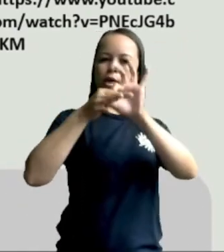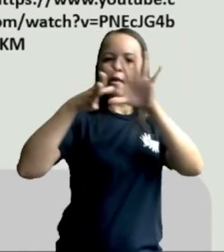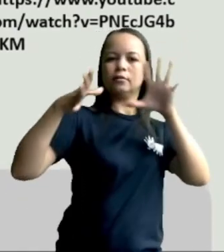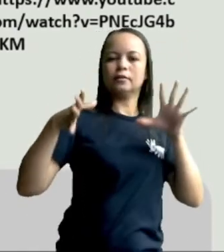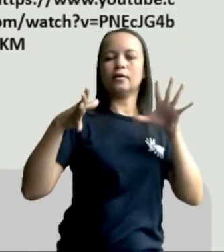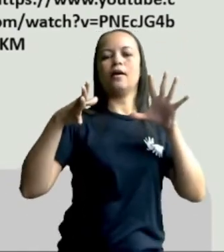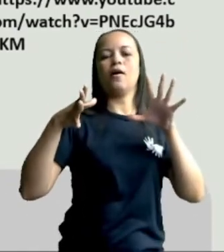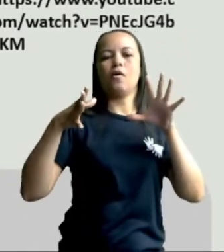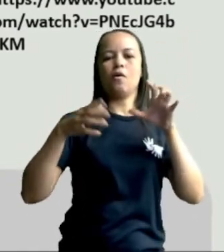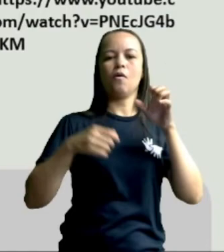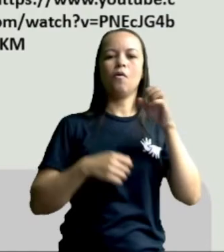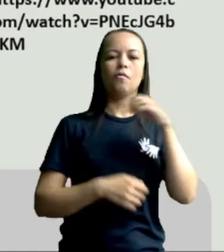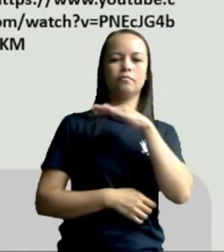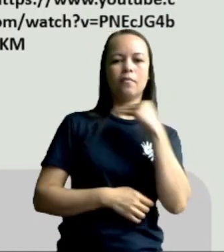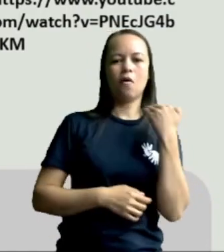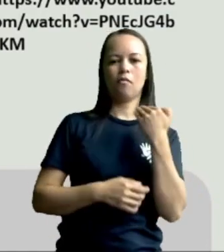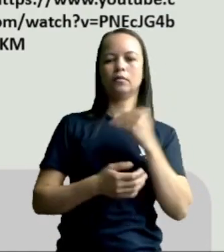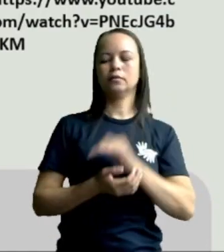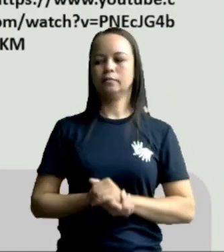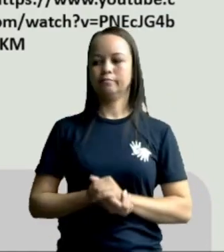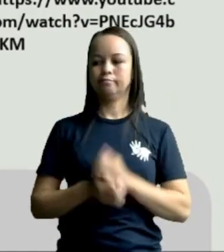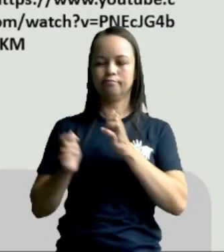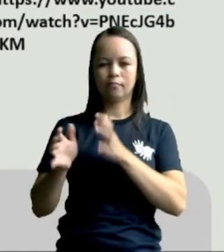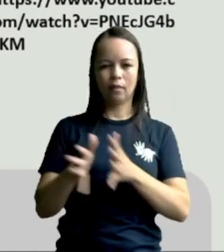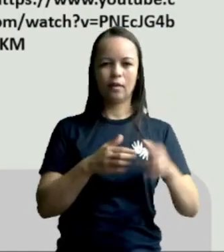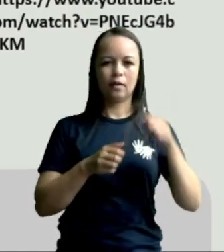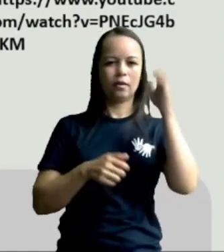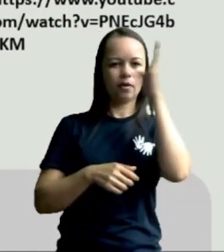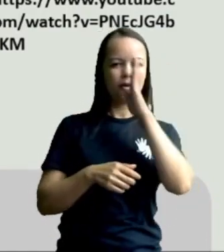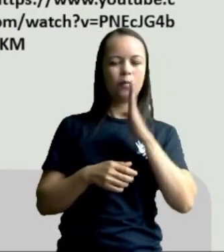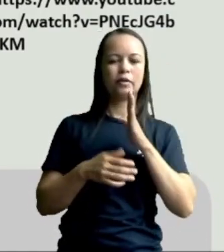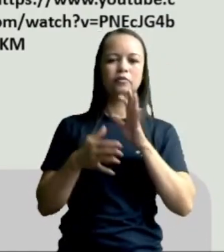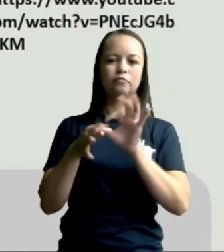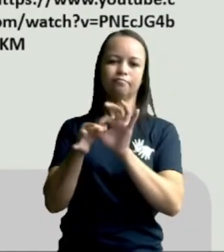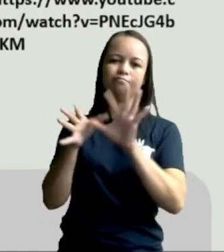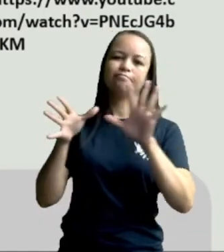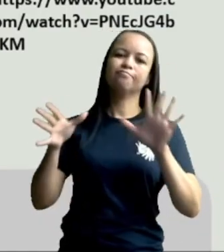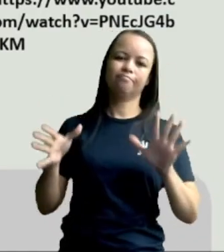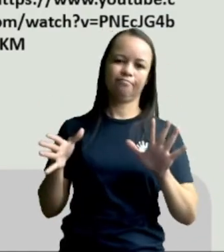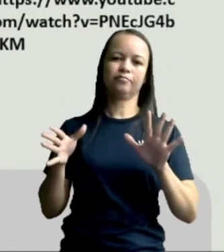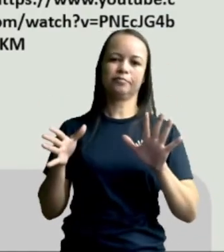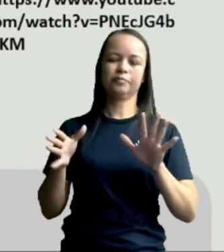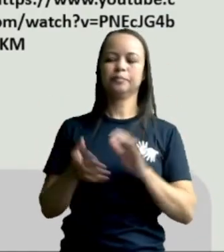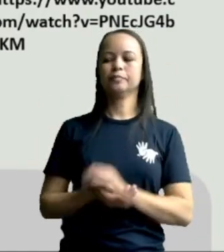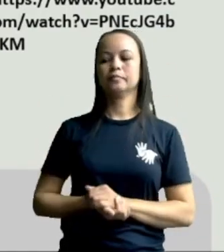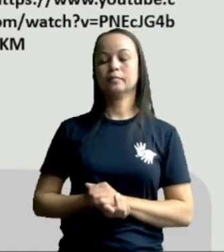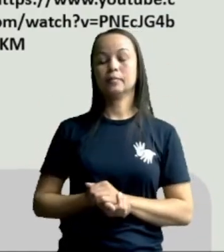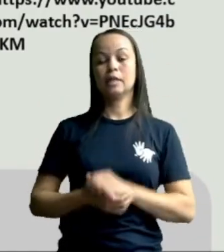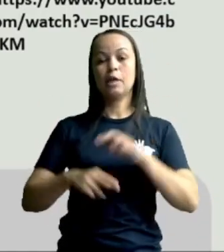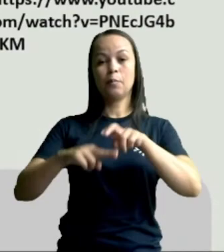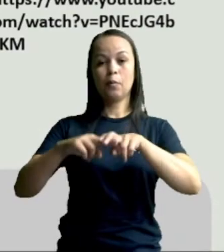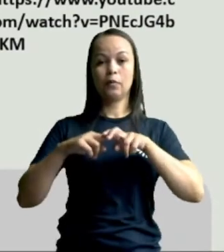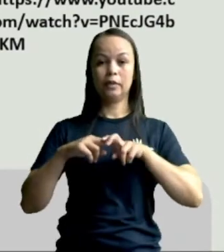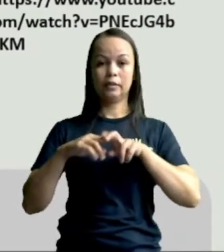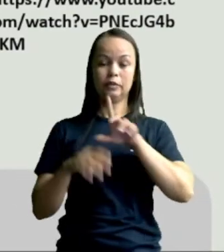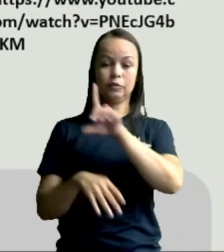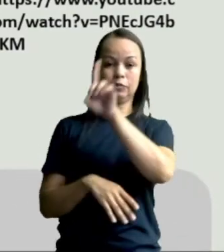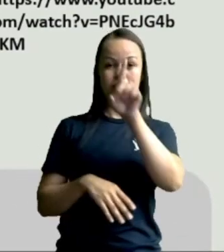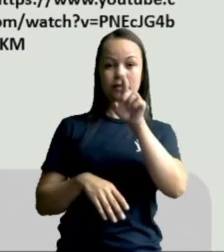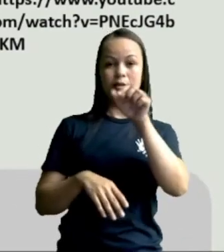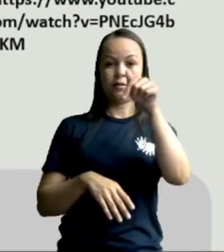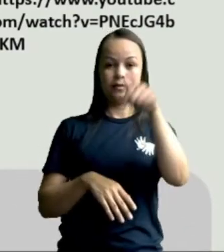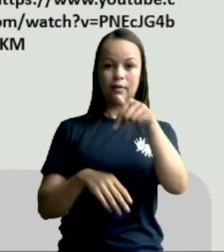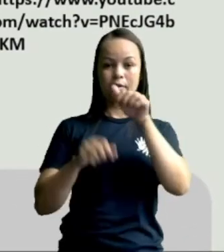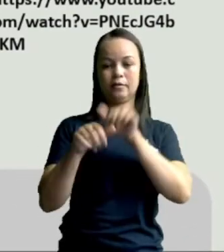morte. Desse dia em diante, o Brasil passou a ser livre. É por isso que todo dia 7 de